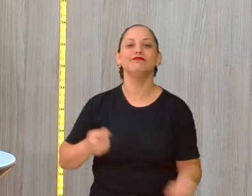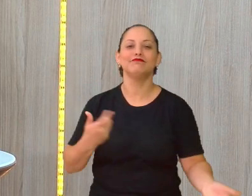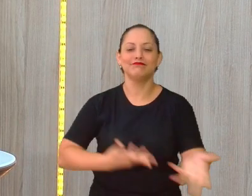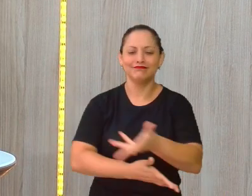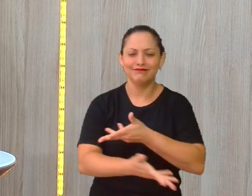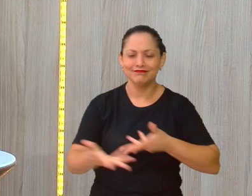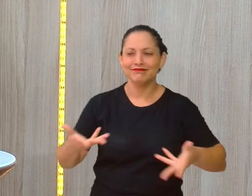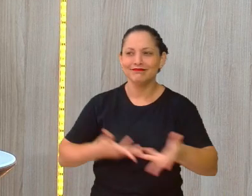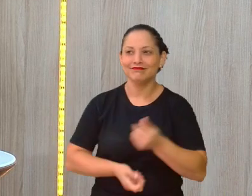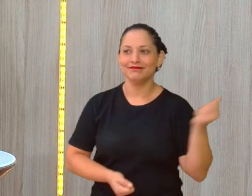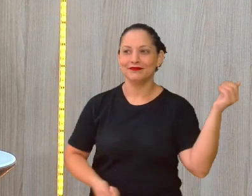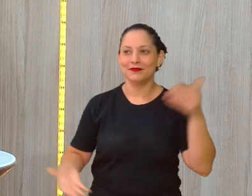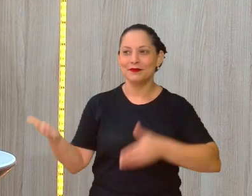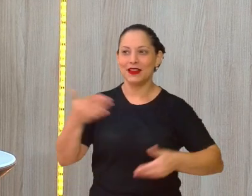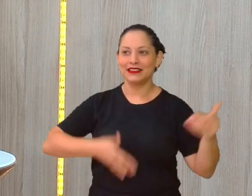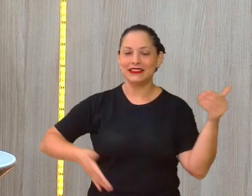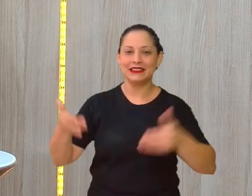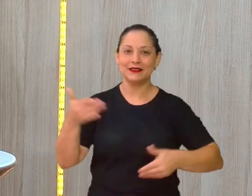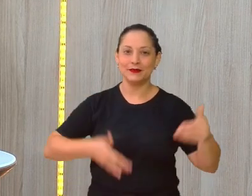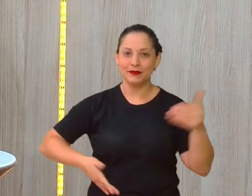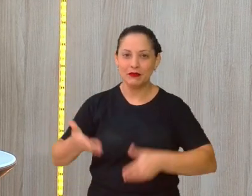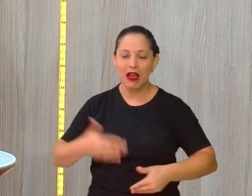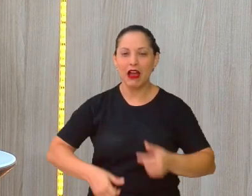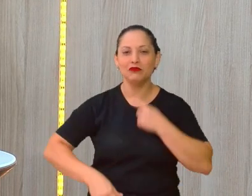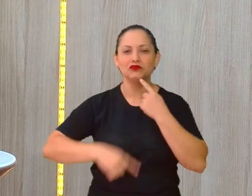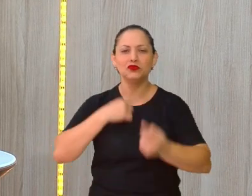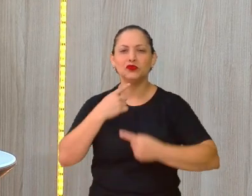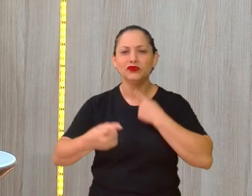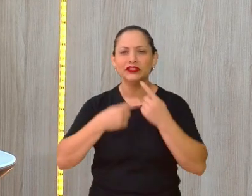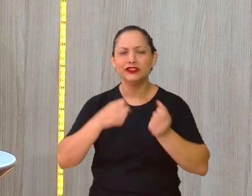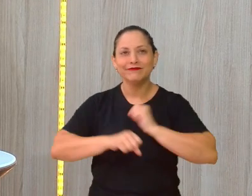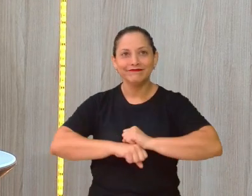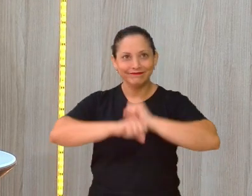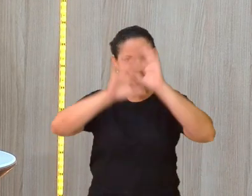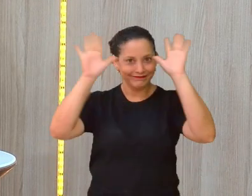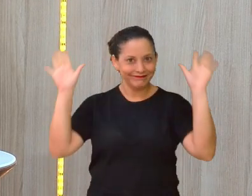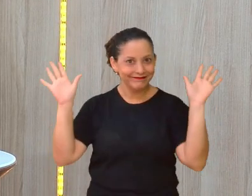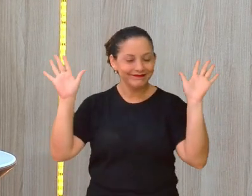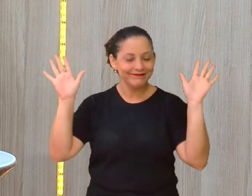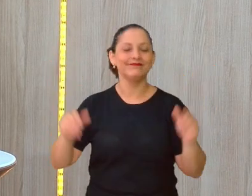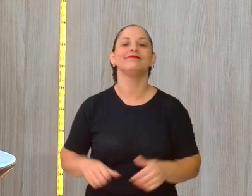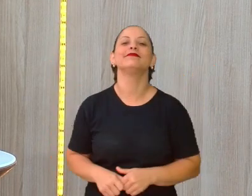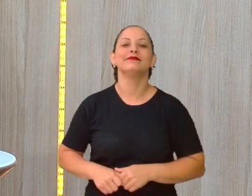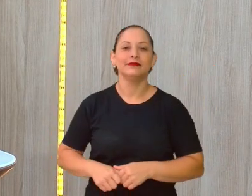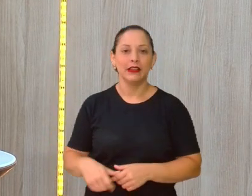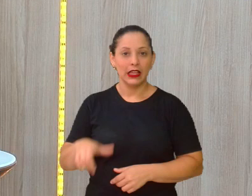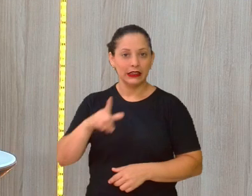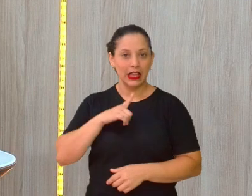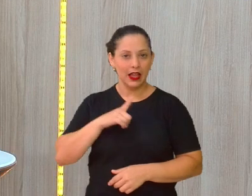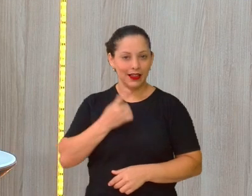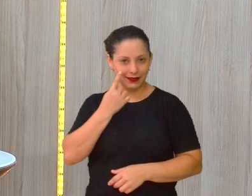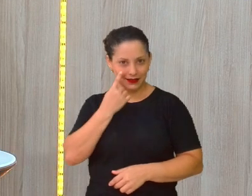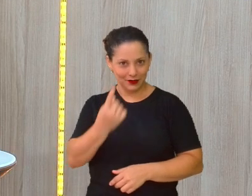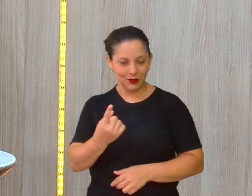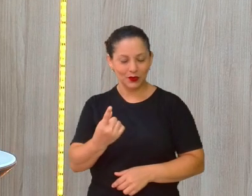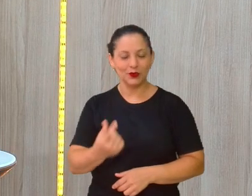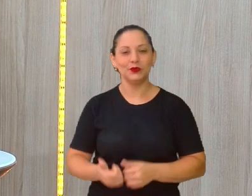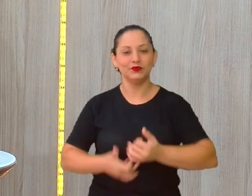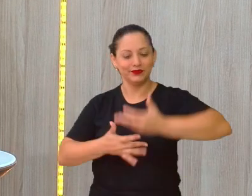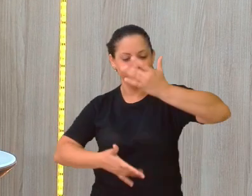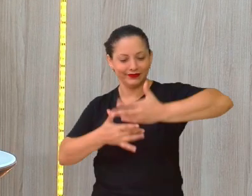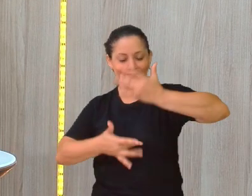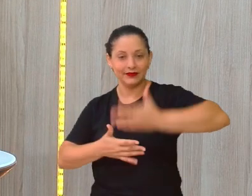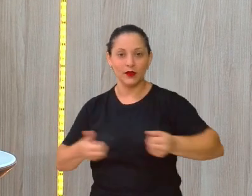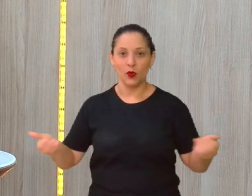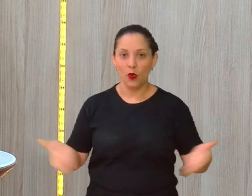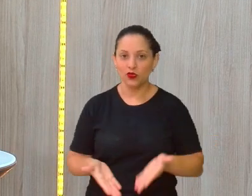deixar comentários, tirar dúvidas, que a gente vai ficar bem ligados aqui nos comentários, na interação de vocês. E hoje a aula tá